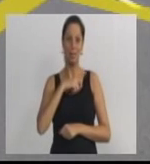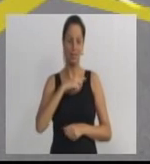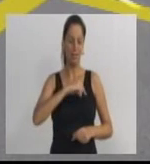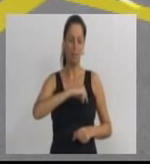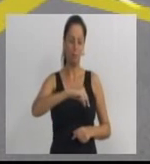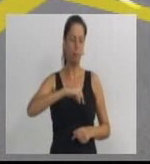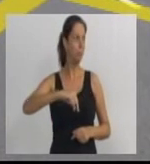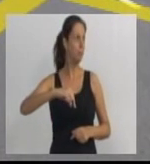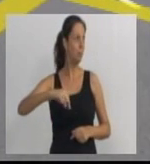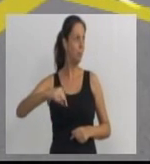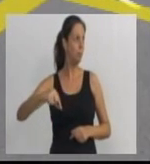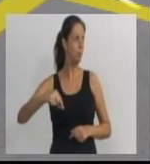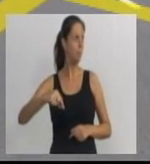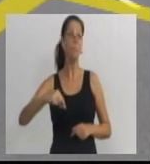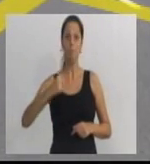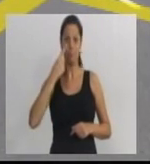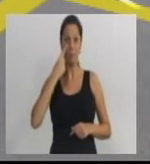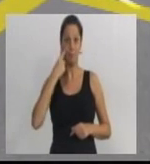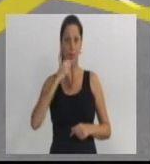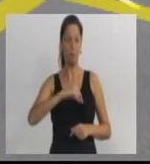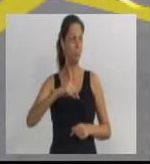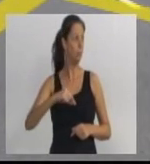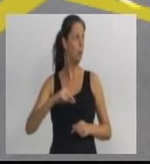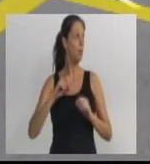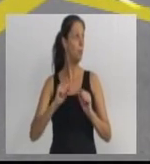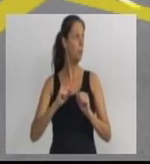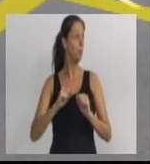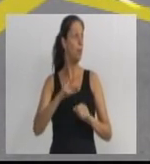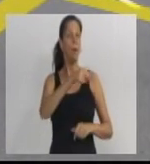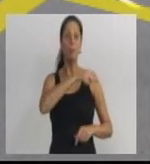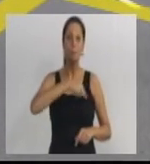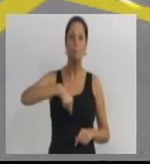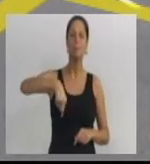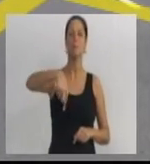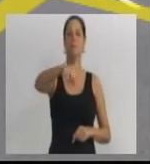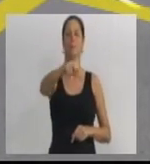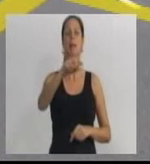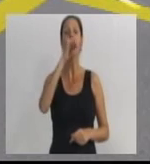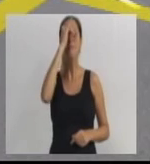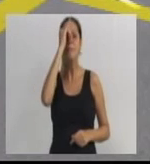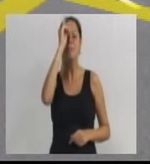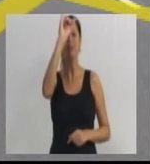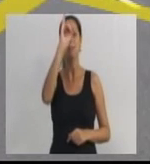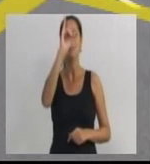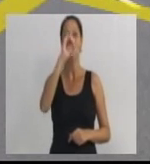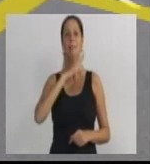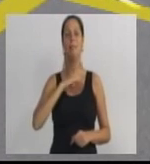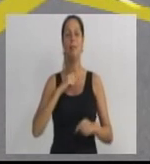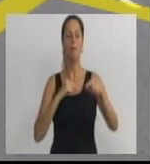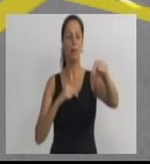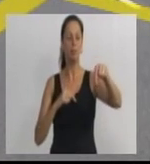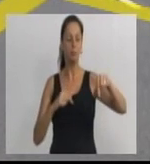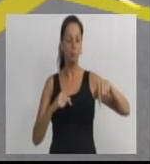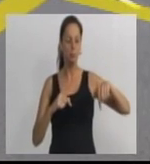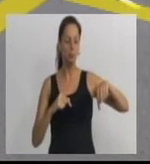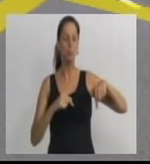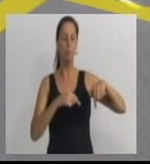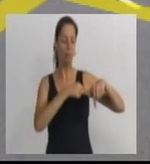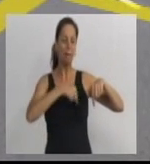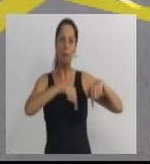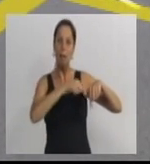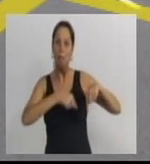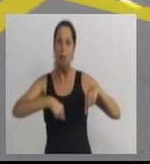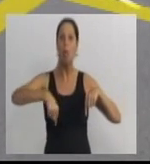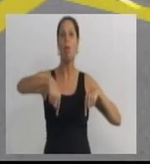o carro sairia ali, ó, e seguiria para cima. Evitaria de ir no trevo, viu, Ito? Evitaria